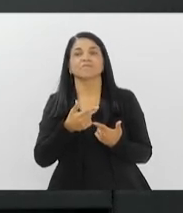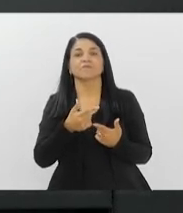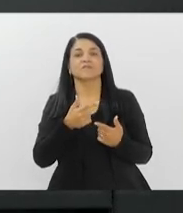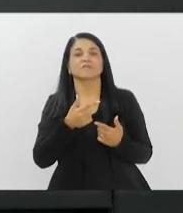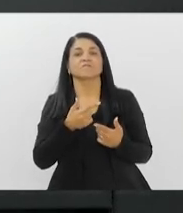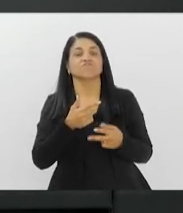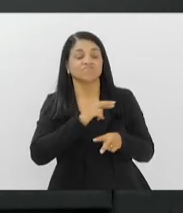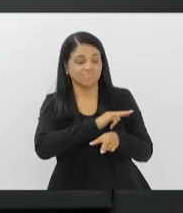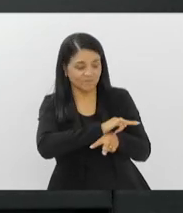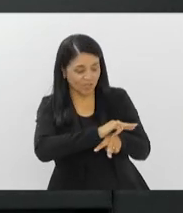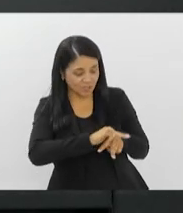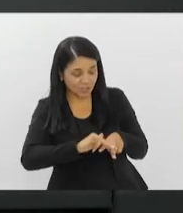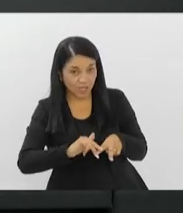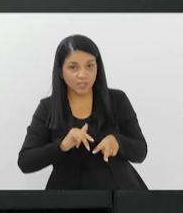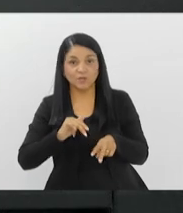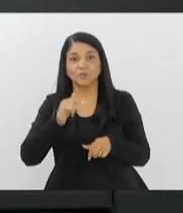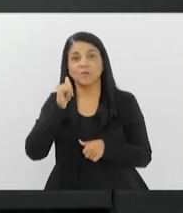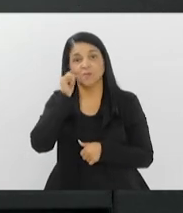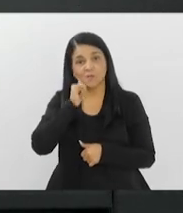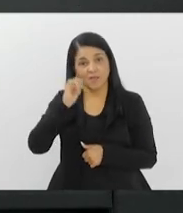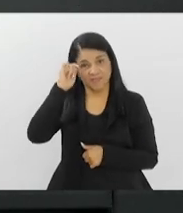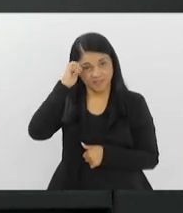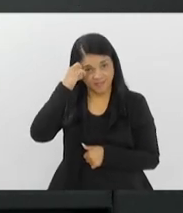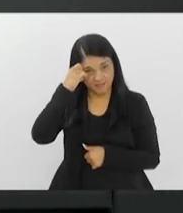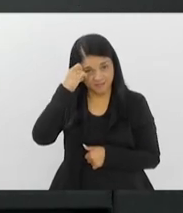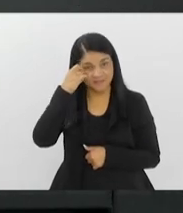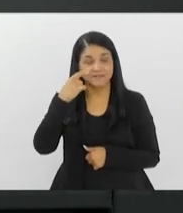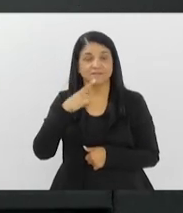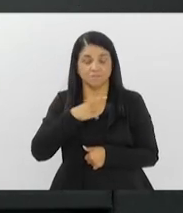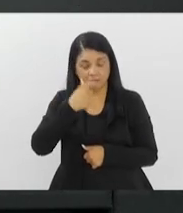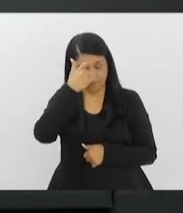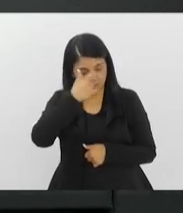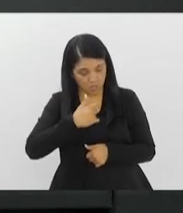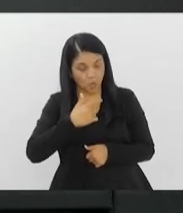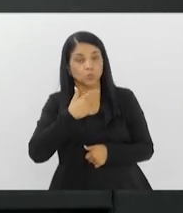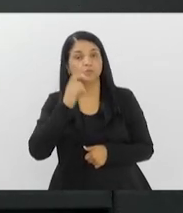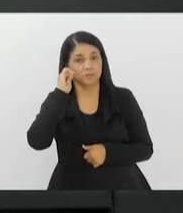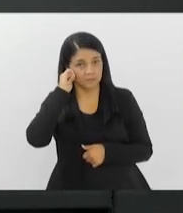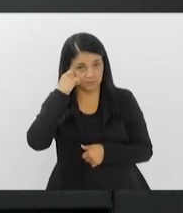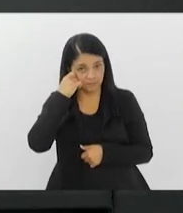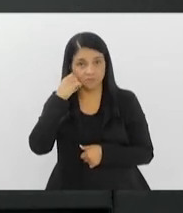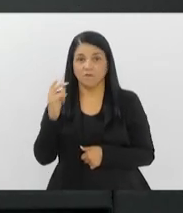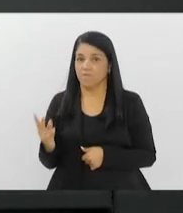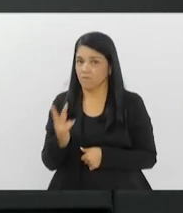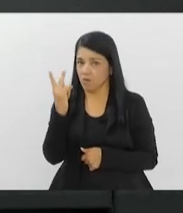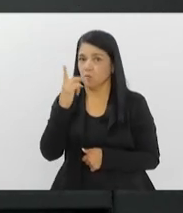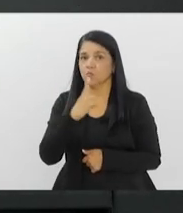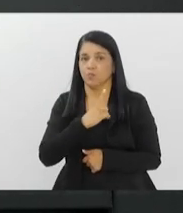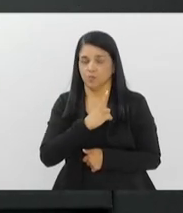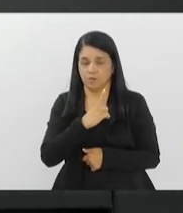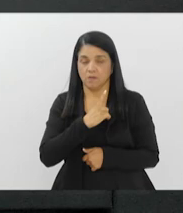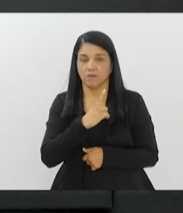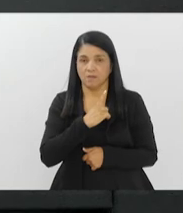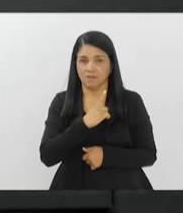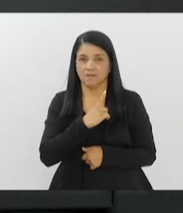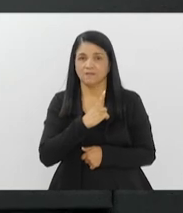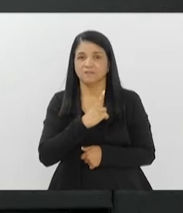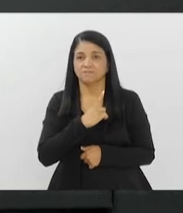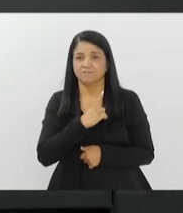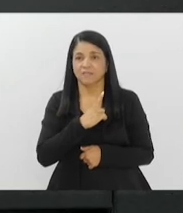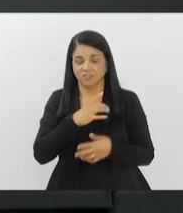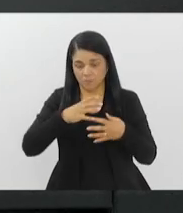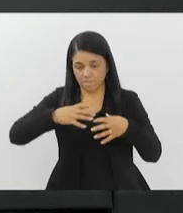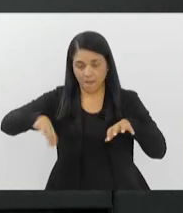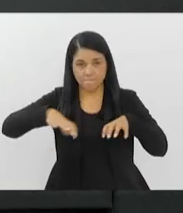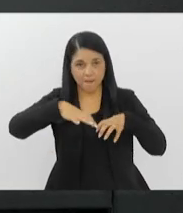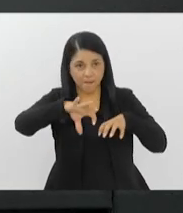da conquista da mulher negra, porque eu sou negra. Então, isso também é muito valoroso para nós. A gente se subdivide,